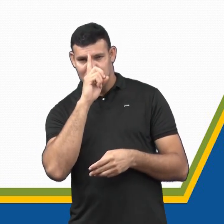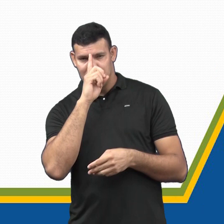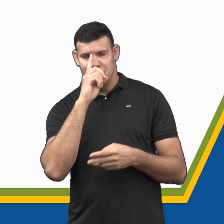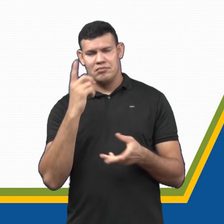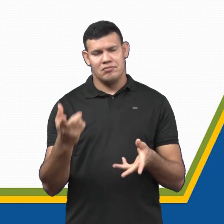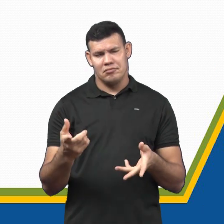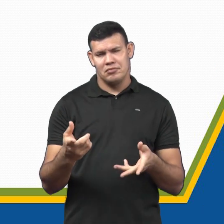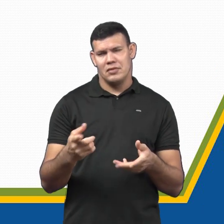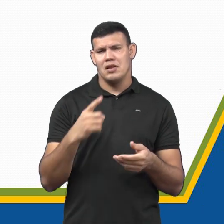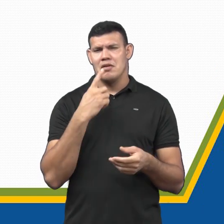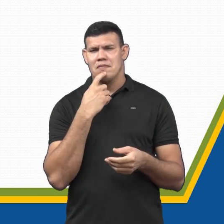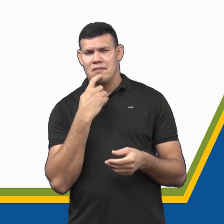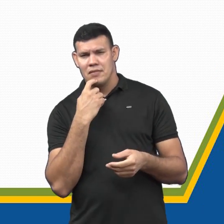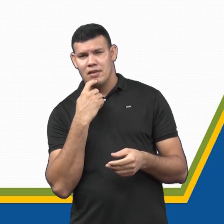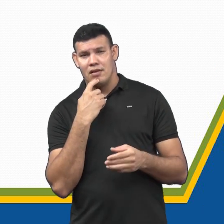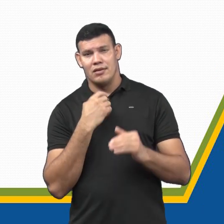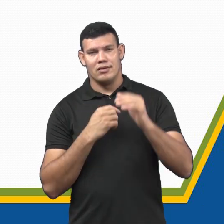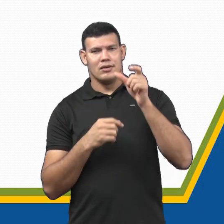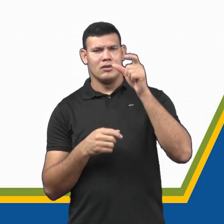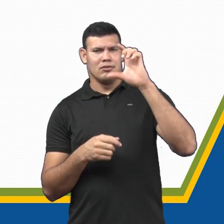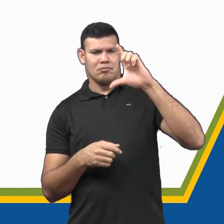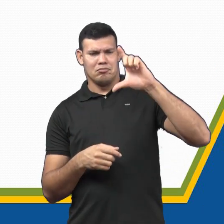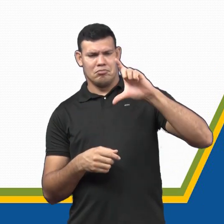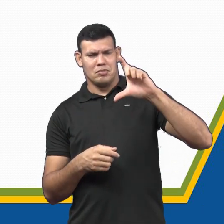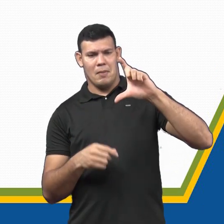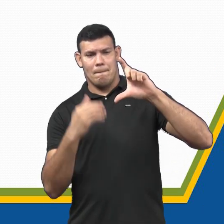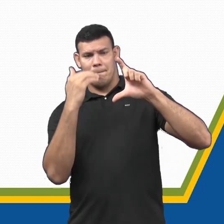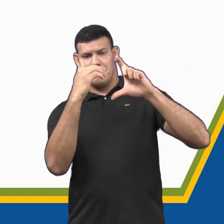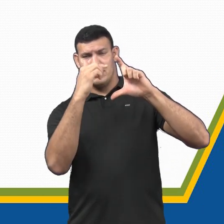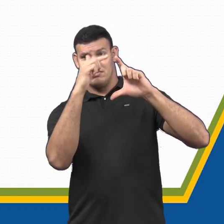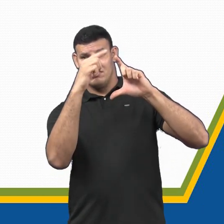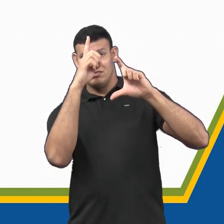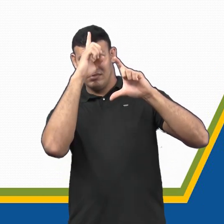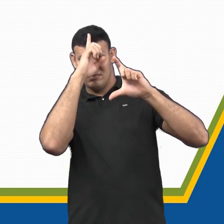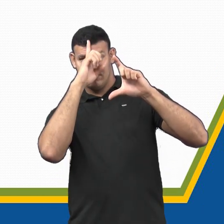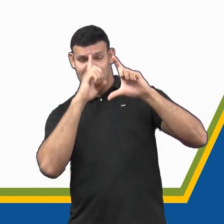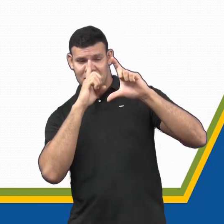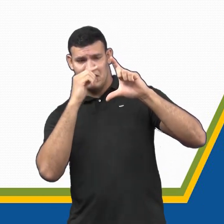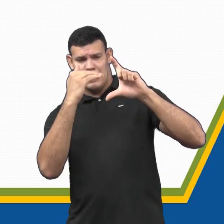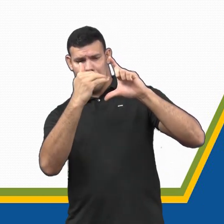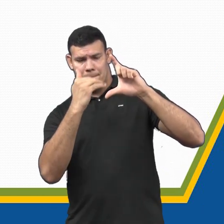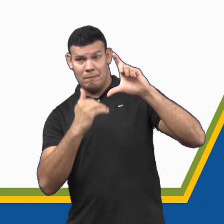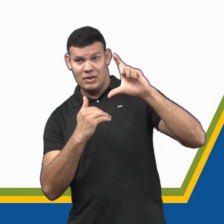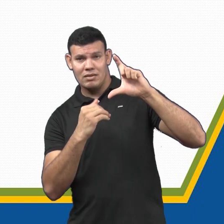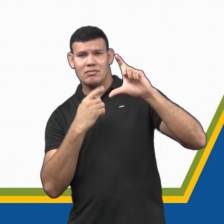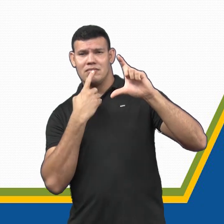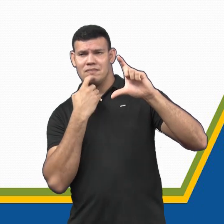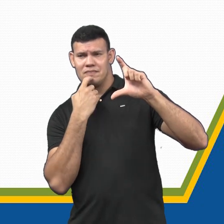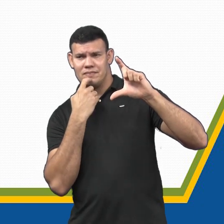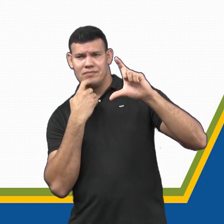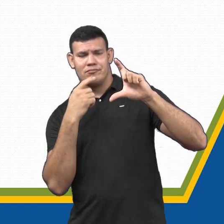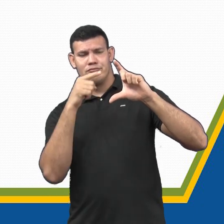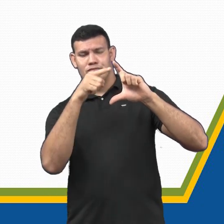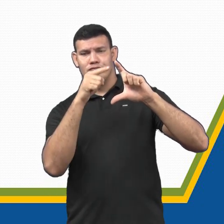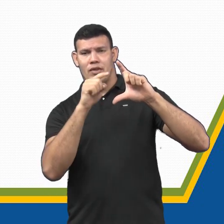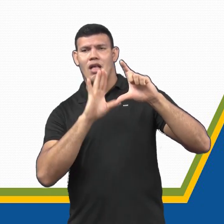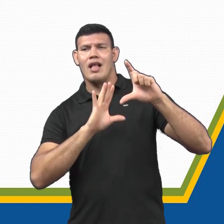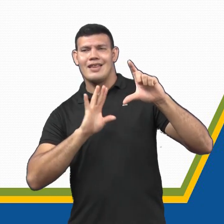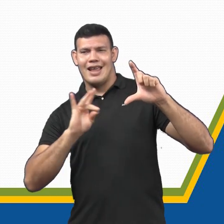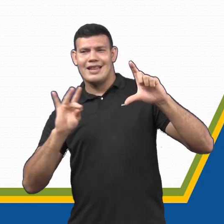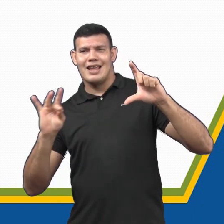abaixo avermelhada. A porção amarelada corresponde ao plasma, a porção líquida, e a porção